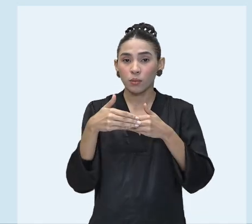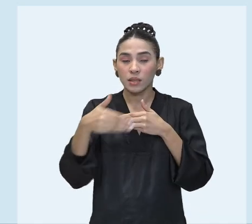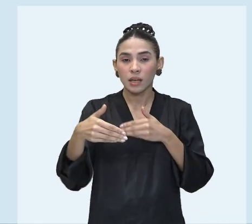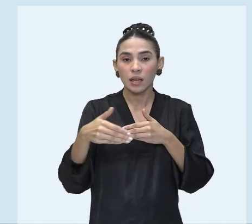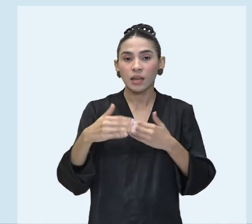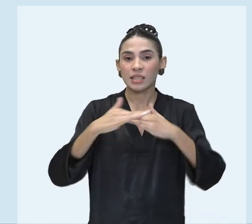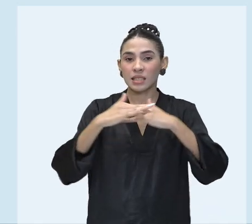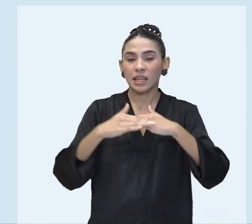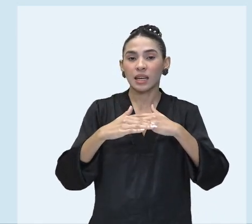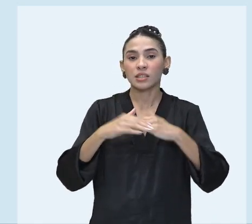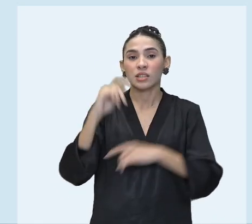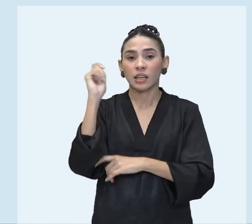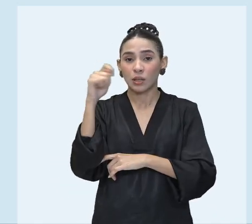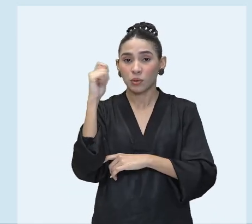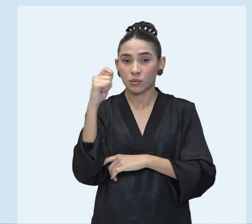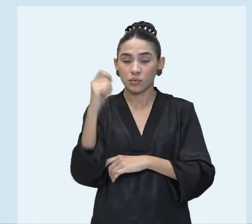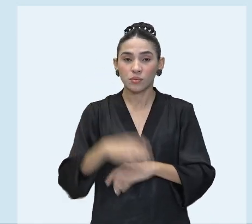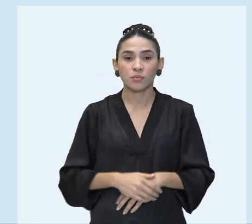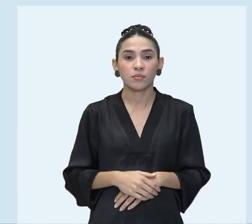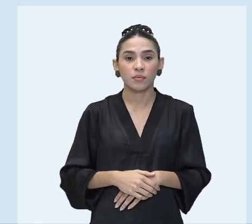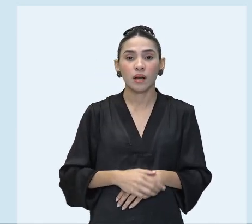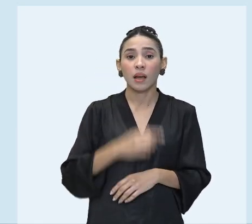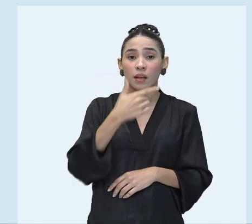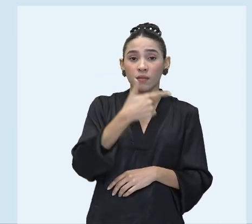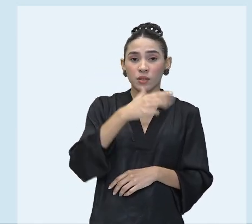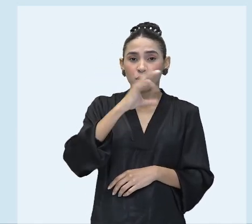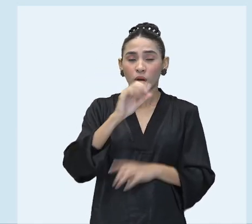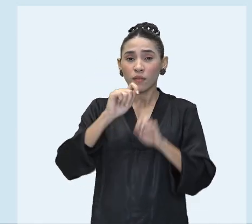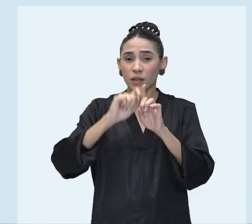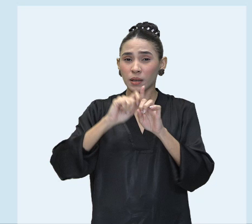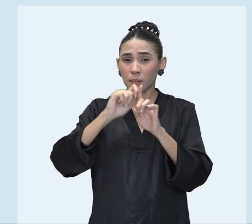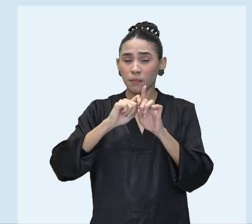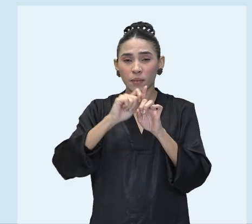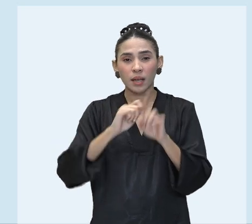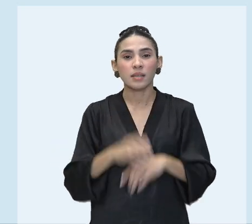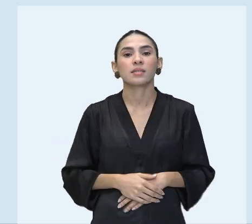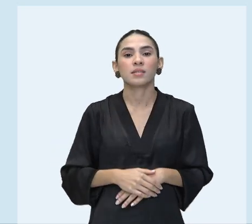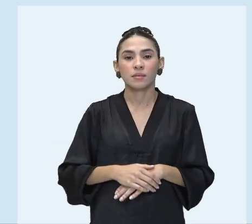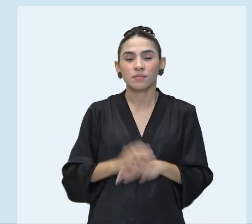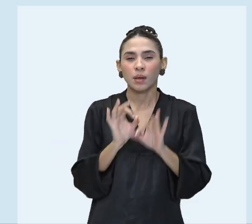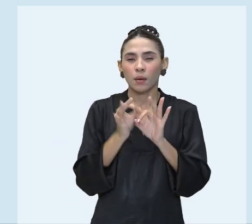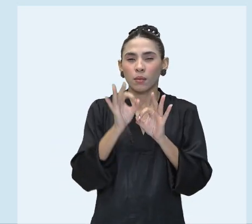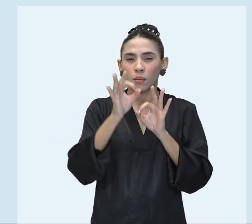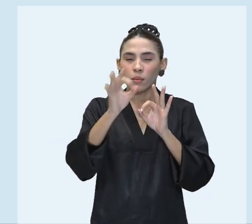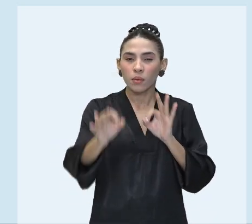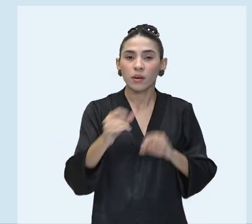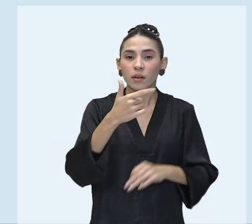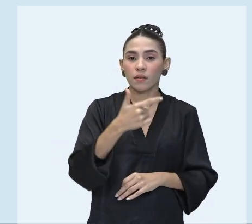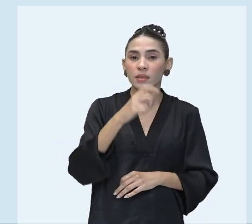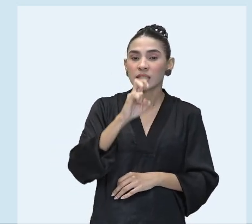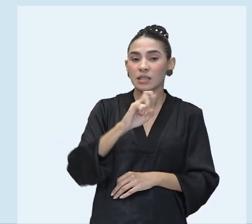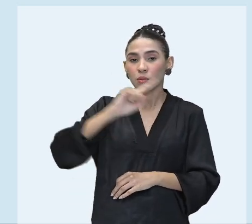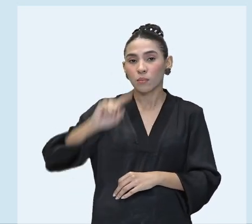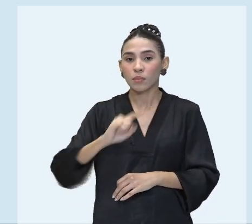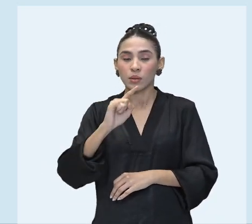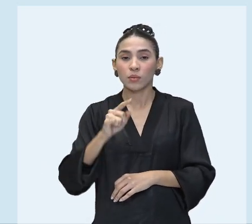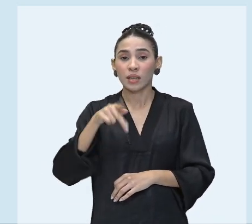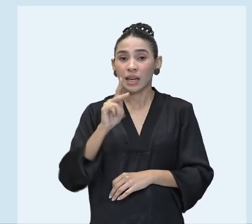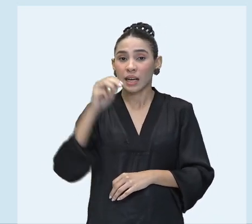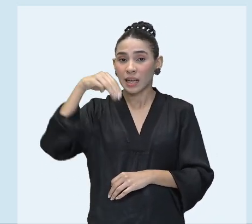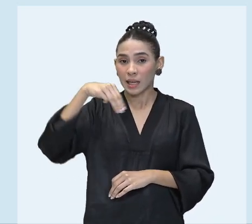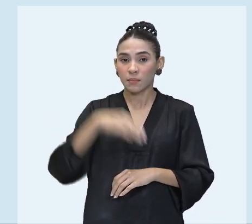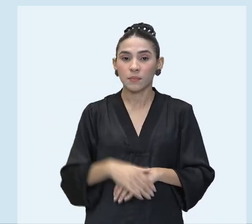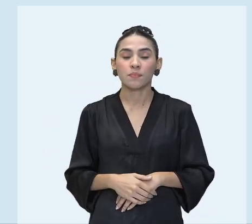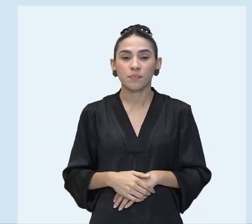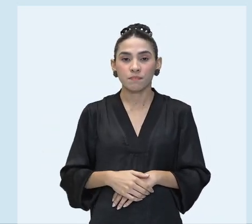no Rio Grande do Sul. E durante 29 meses, percorreram cerca de 25 mil quilômetros pelo